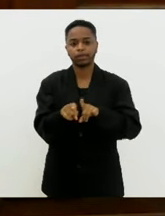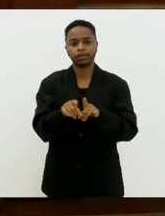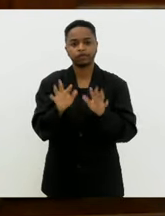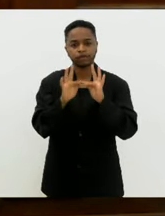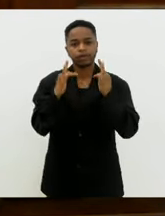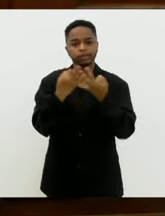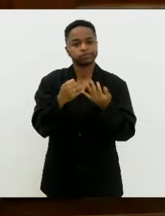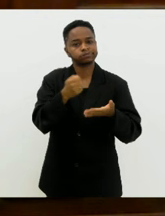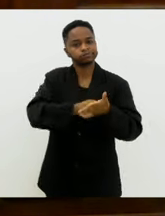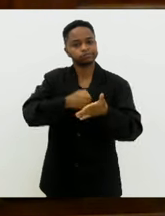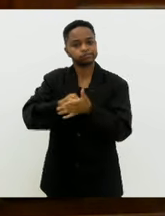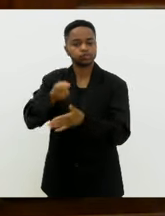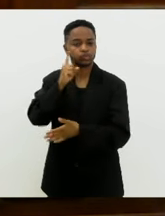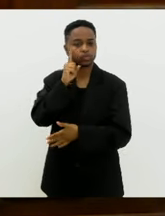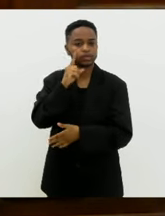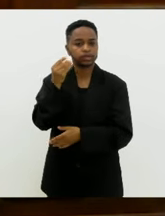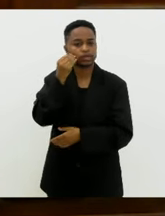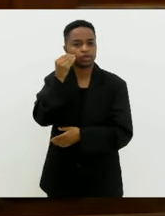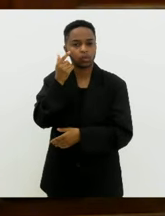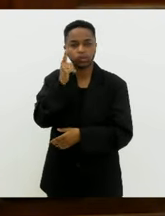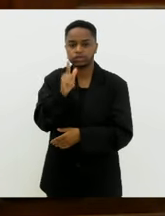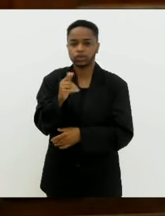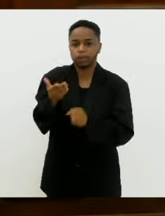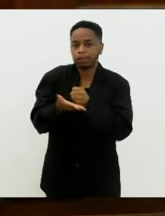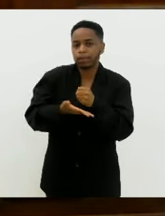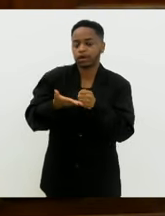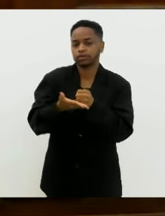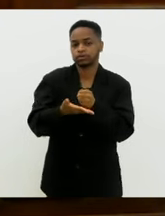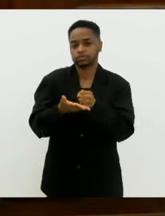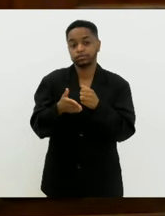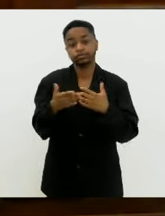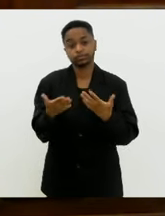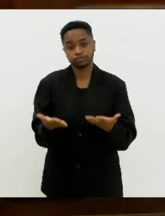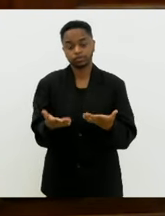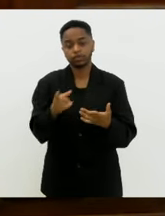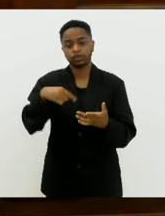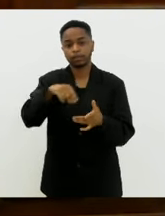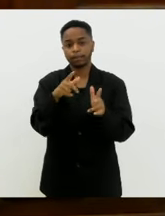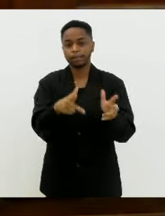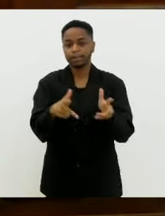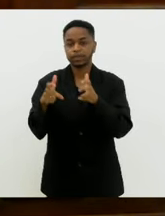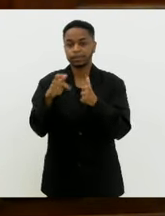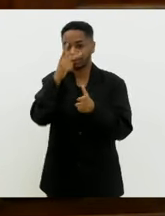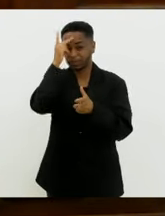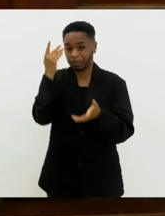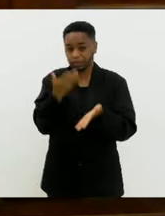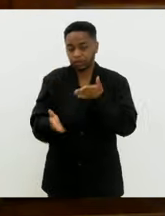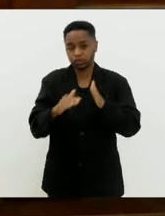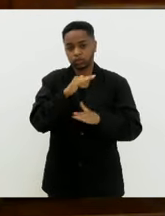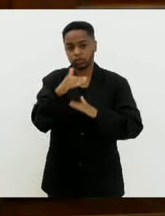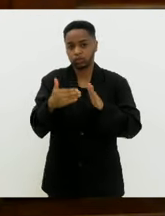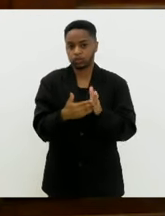dia a dia para poder ter o mínimo básico, e você vê toda a pessoa perdendo tudo